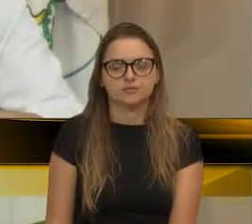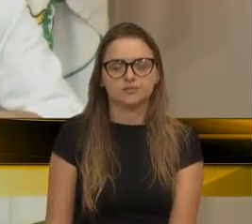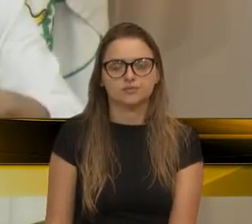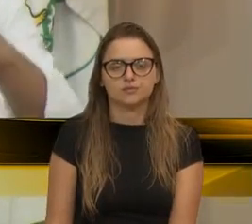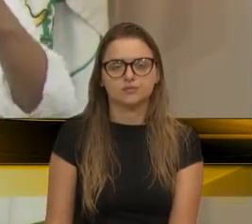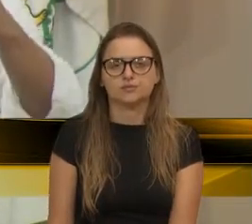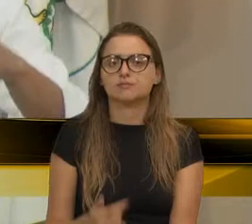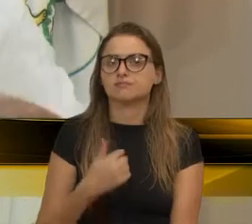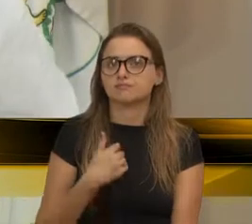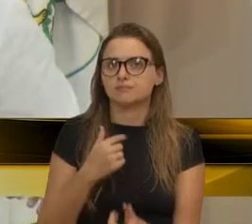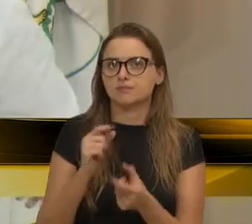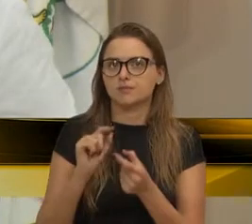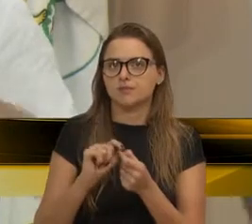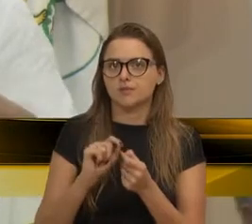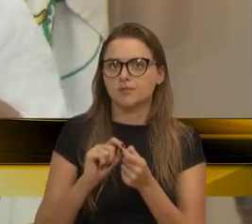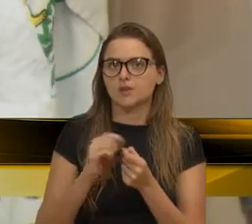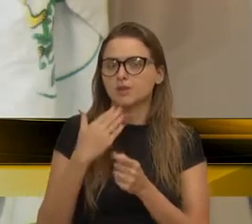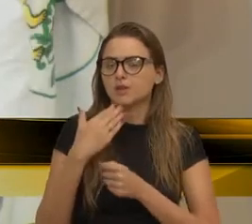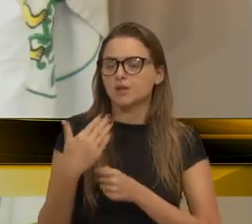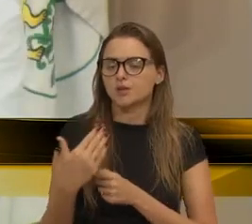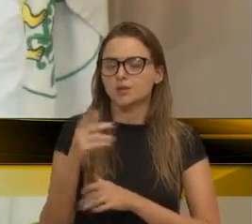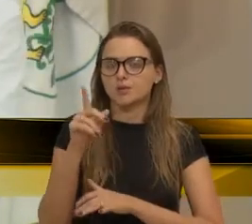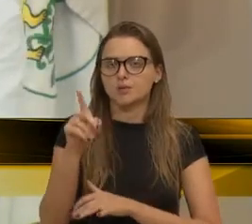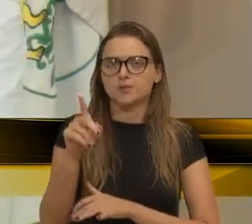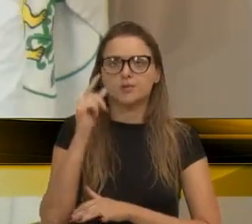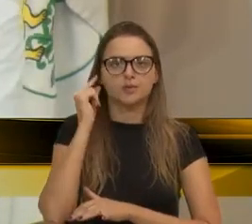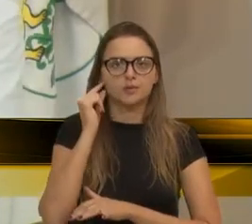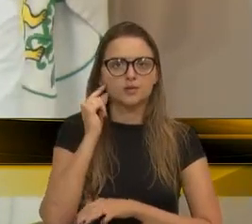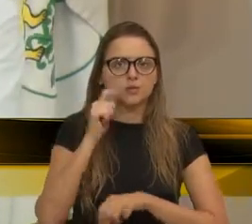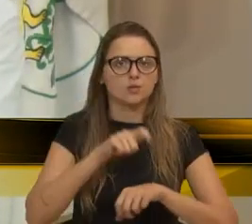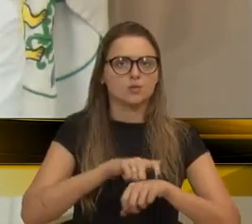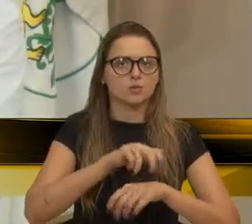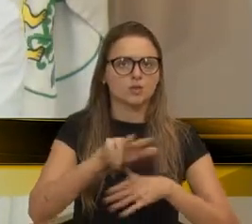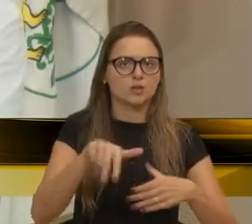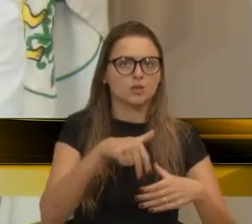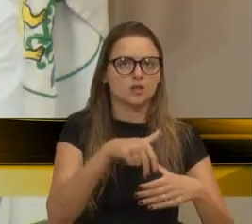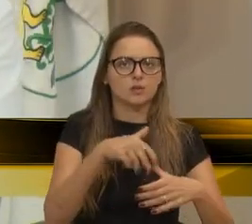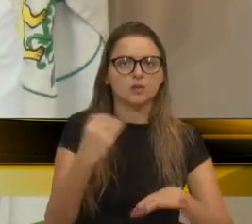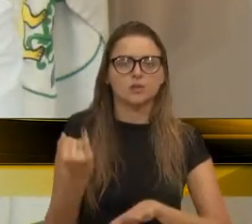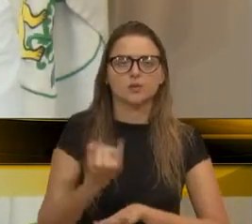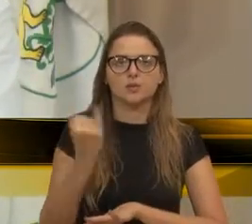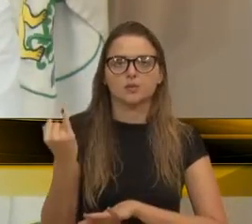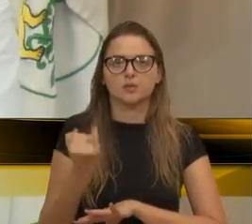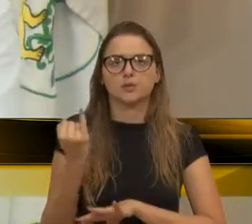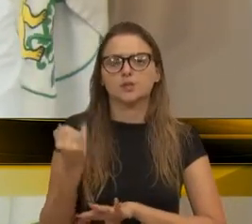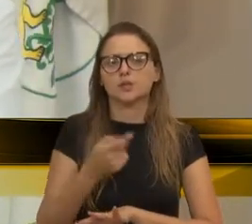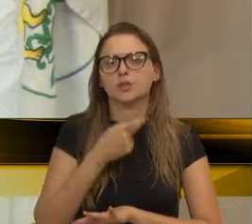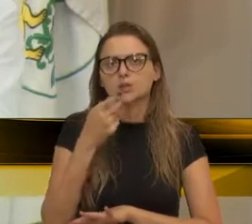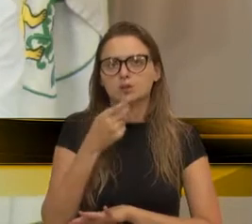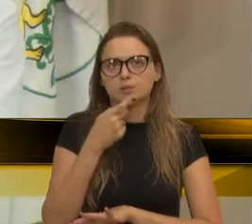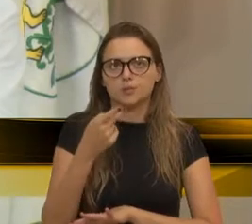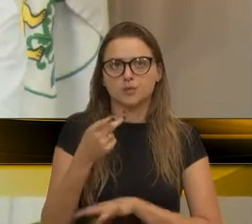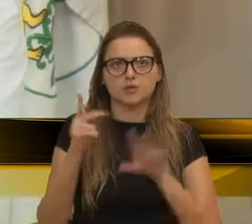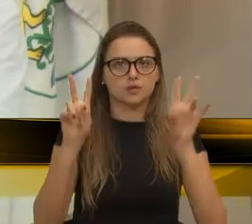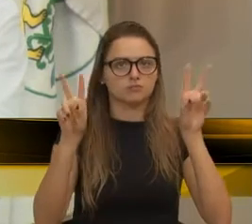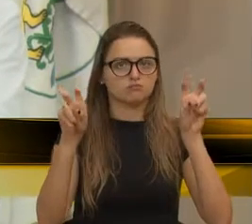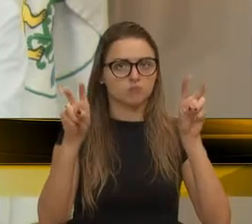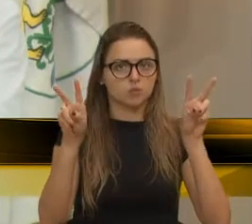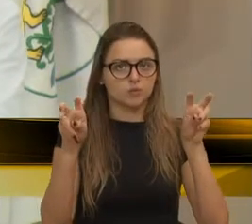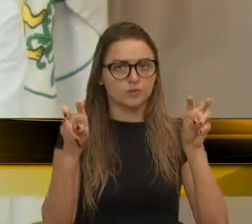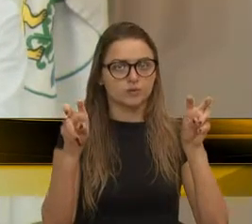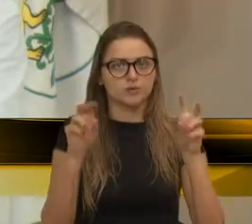E fiz esse gesto de requerer a Vossa Excelência esse espaço importante para tratar de um assunto que